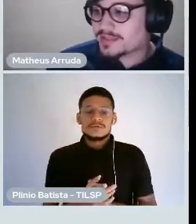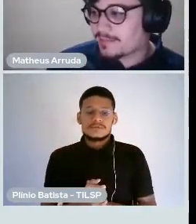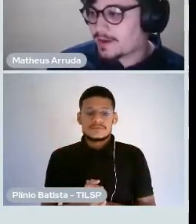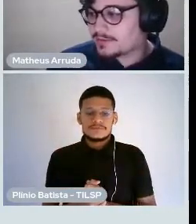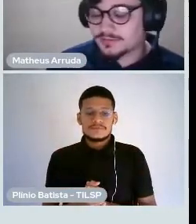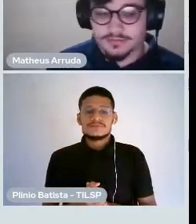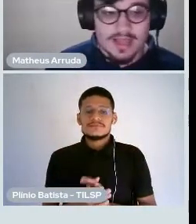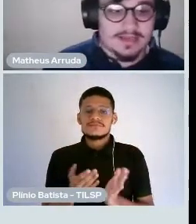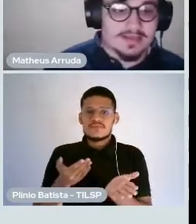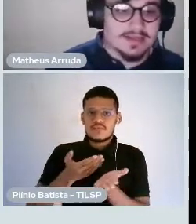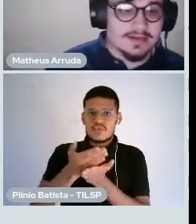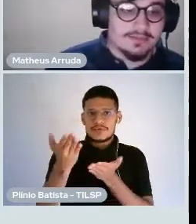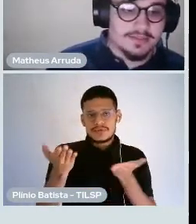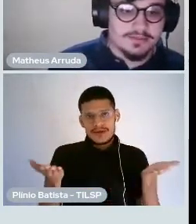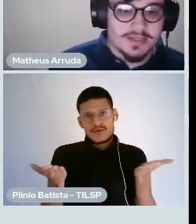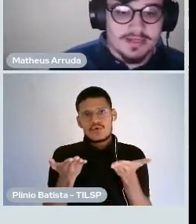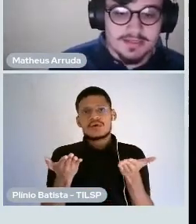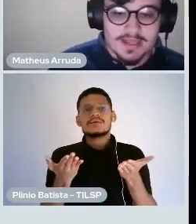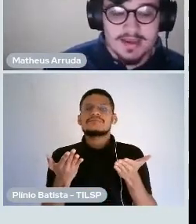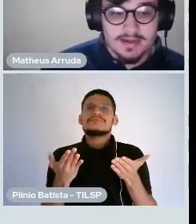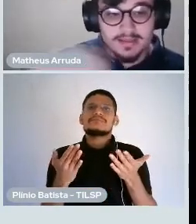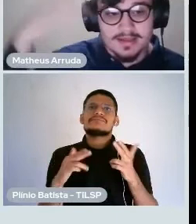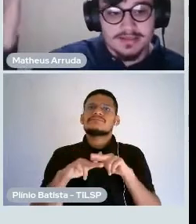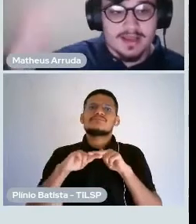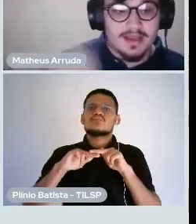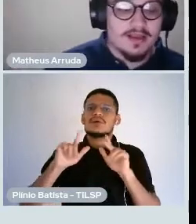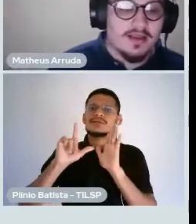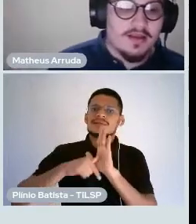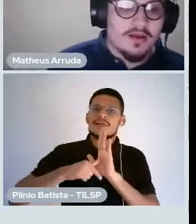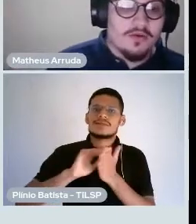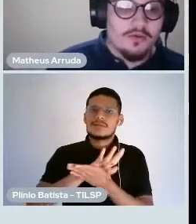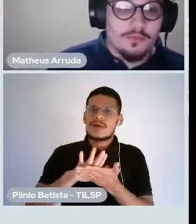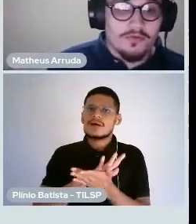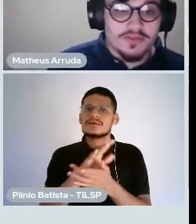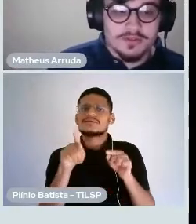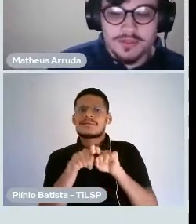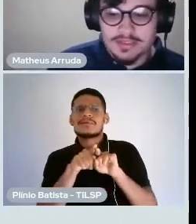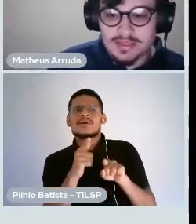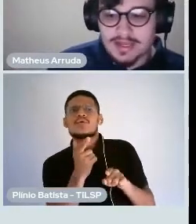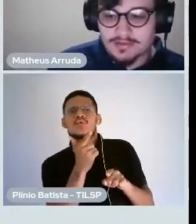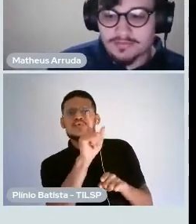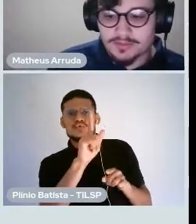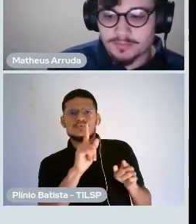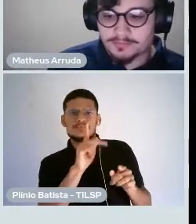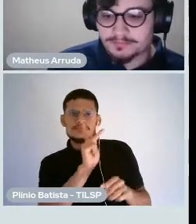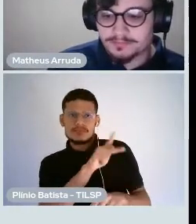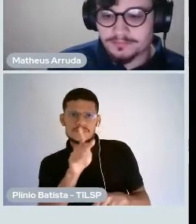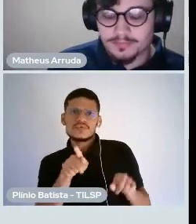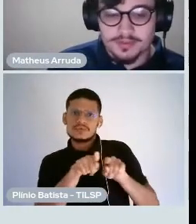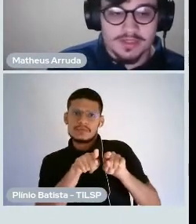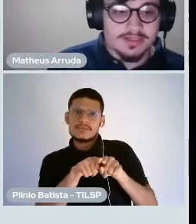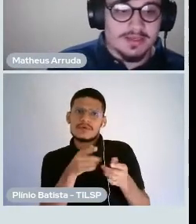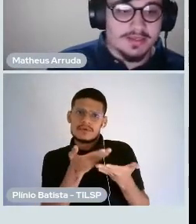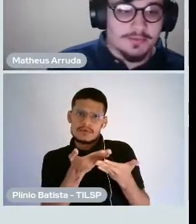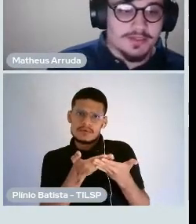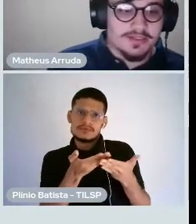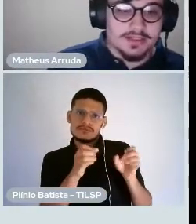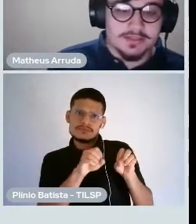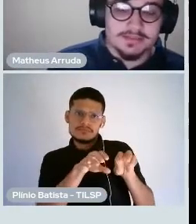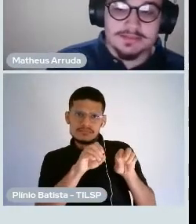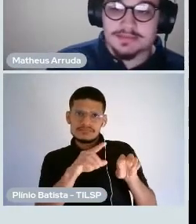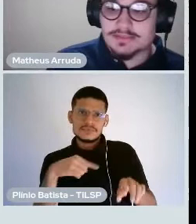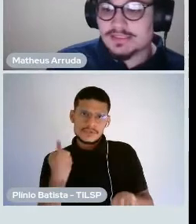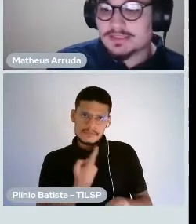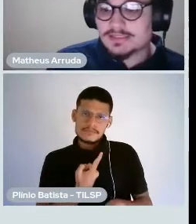vamos começar para não atrasar, né? Para a gente não se atrasar e nem atrasar o professor que está vindo por diante aí depois